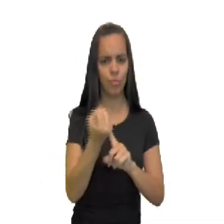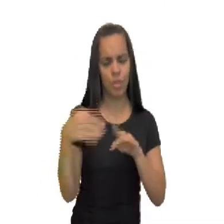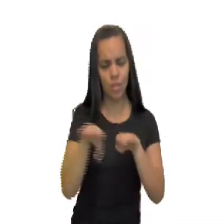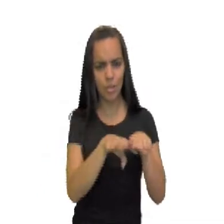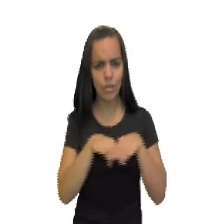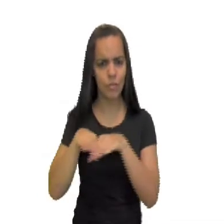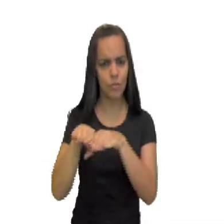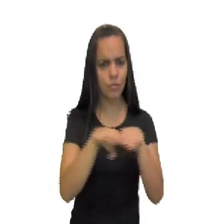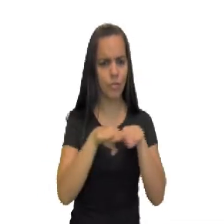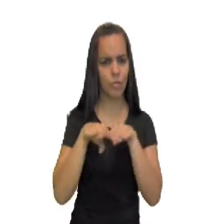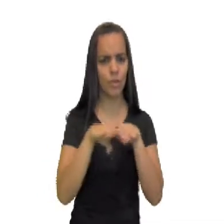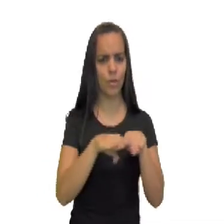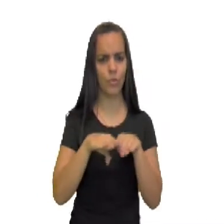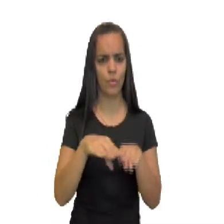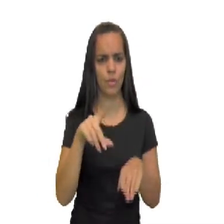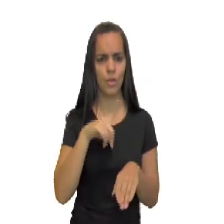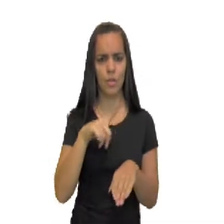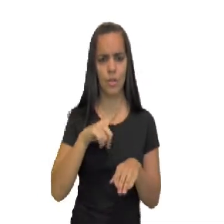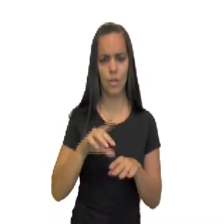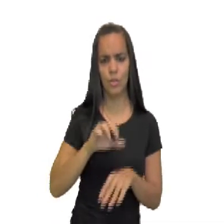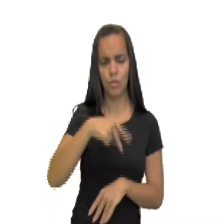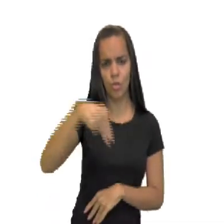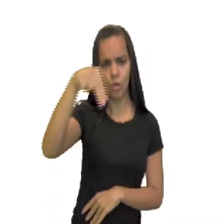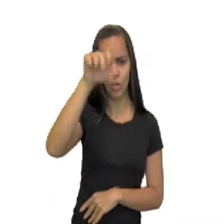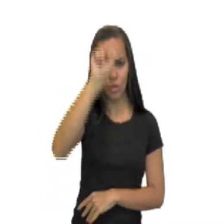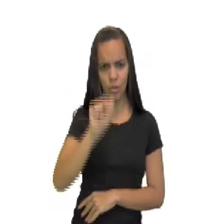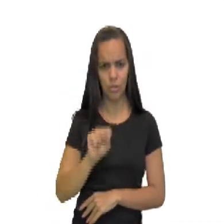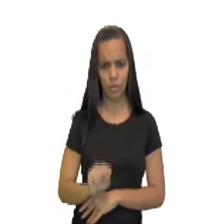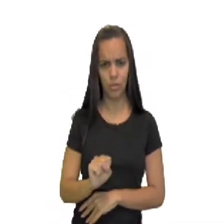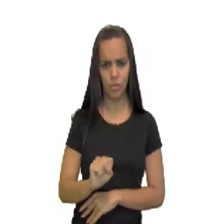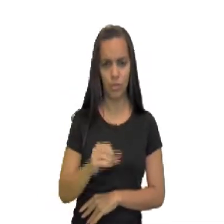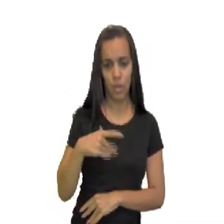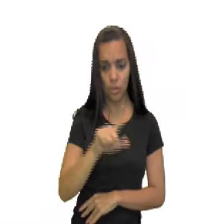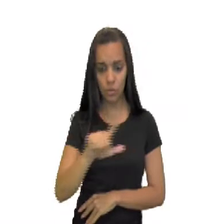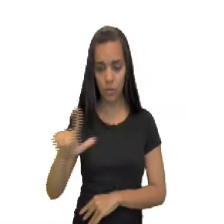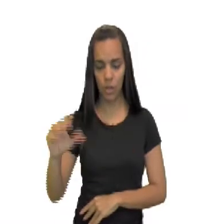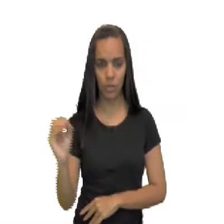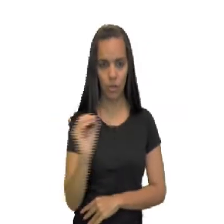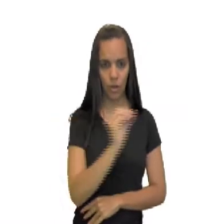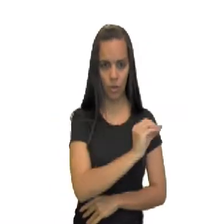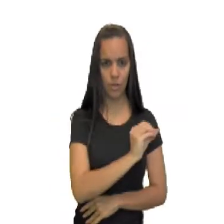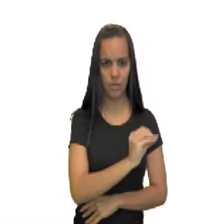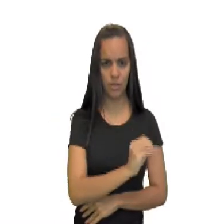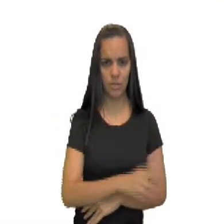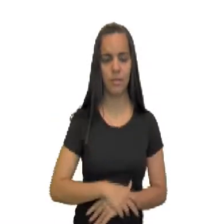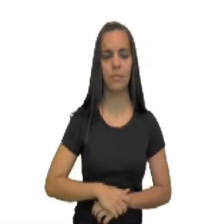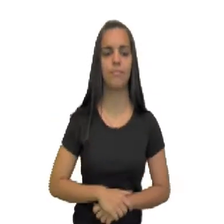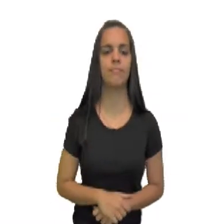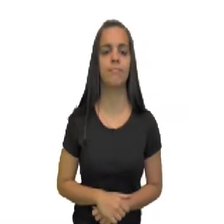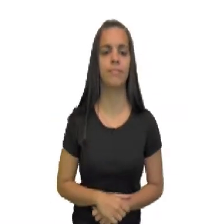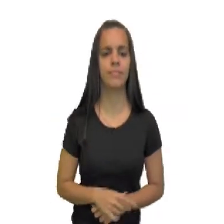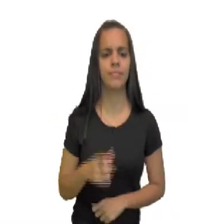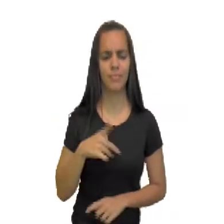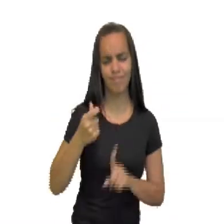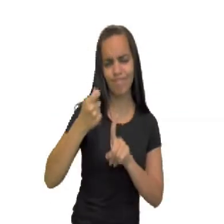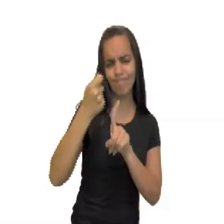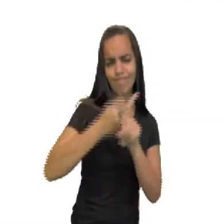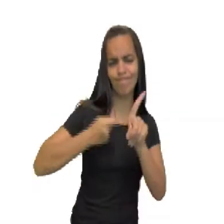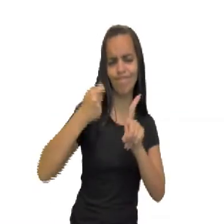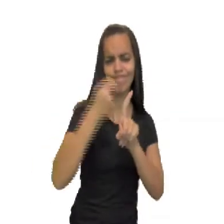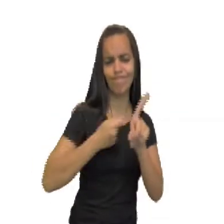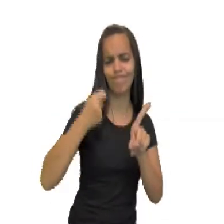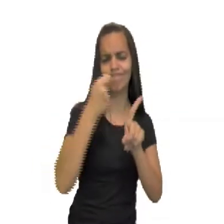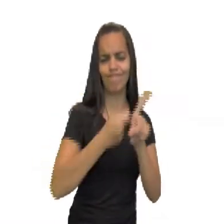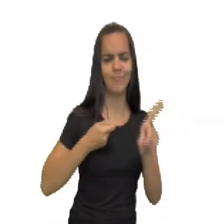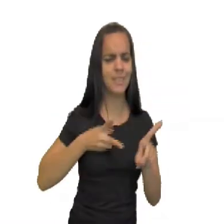igualdade, de norte a sul, de leste a oeste do globo terrestre. As lutas são